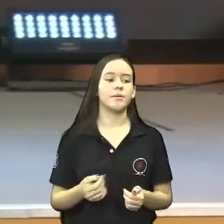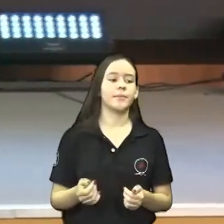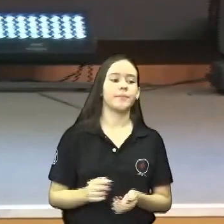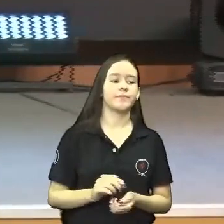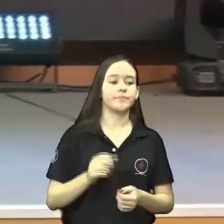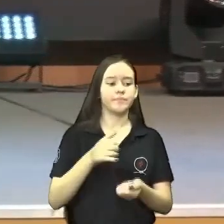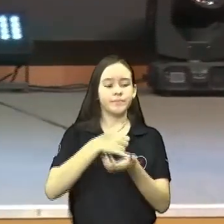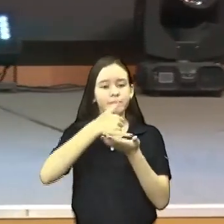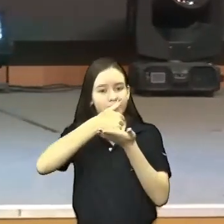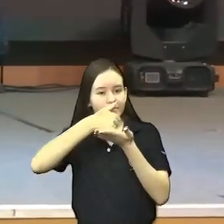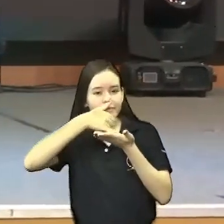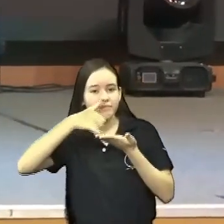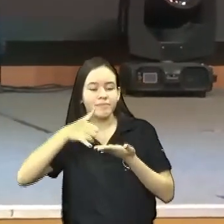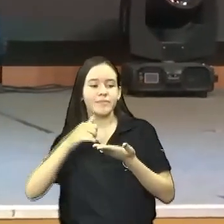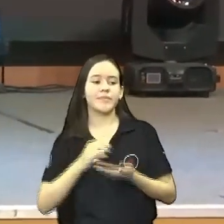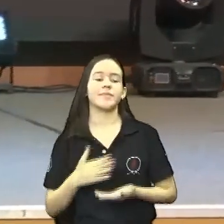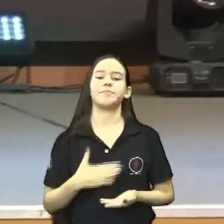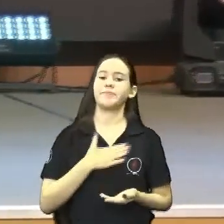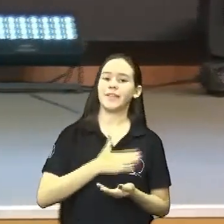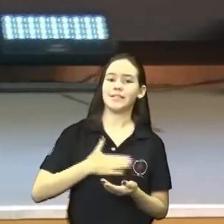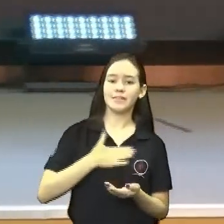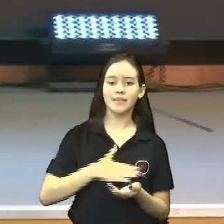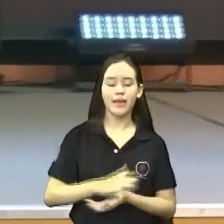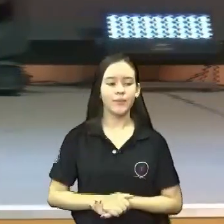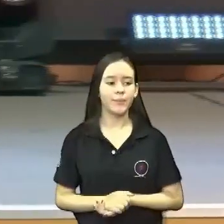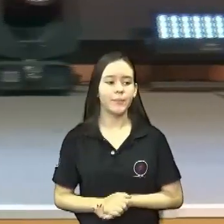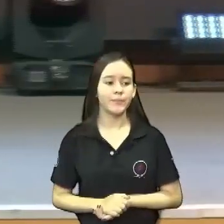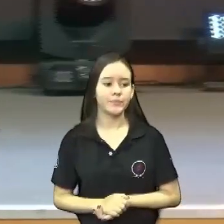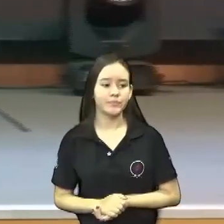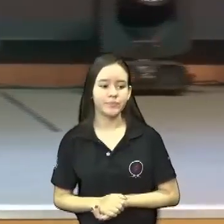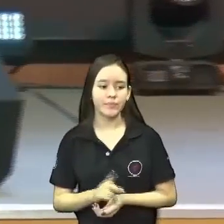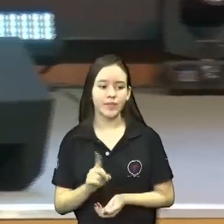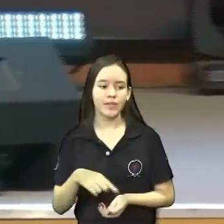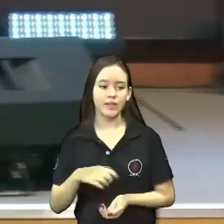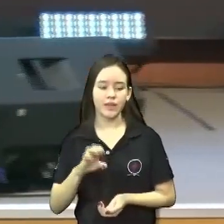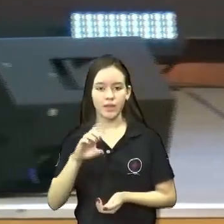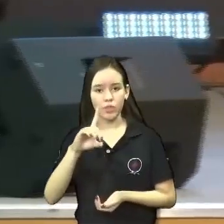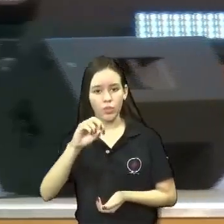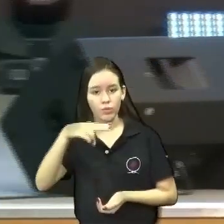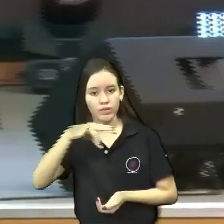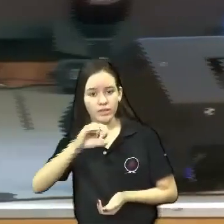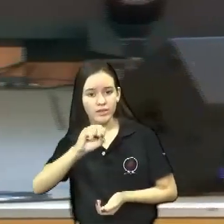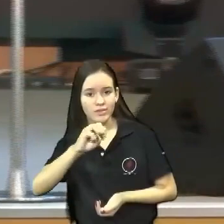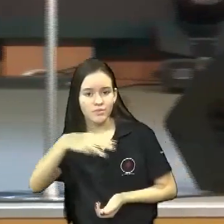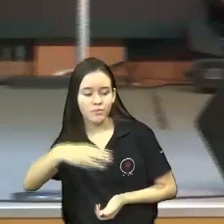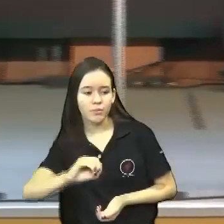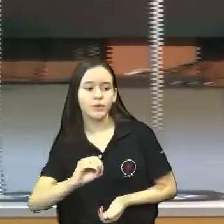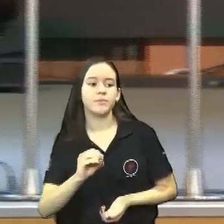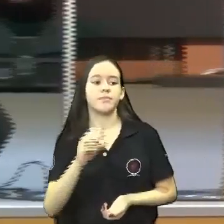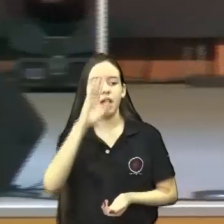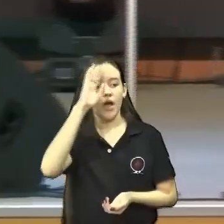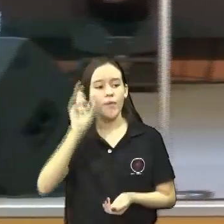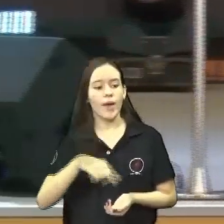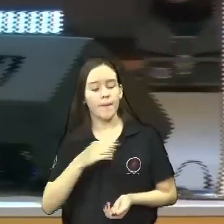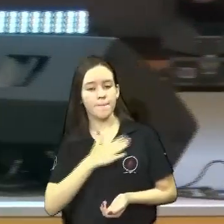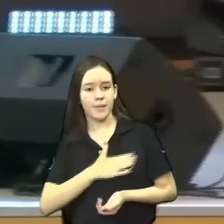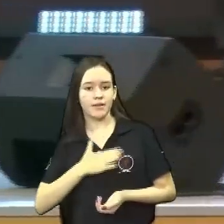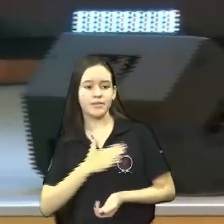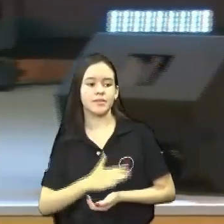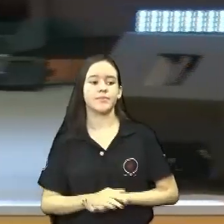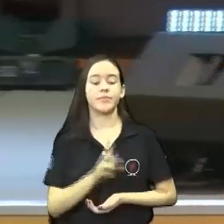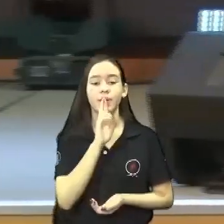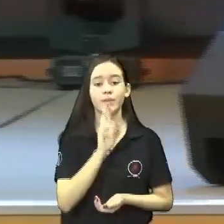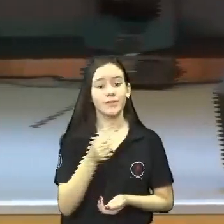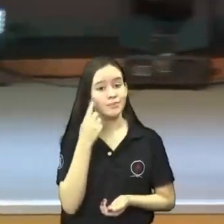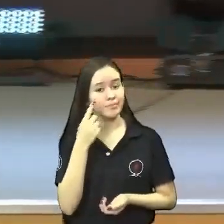cocaína Mas me dá prazer é o edomismo que vale é o prazer e vai ver o que acontece como o resultado me dá